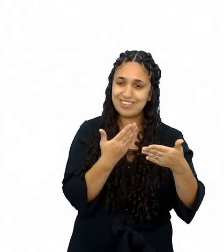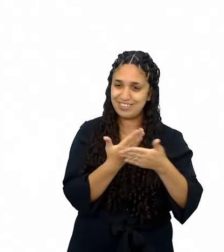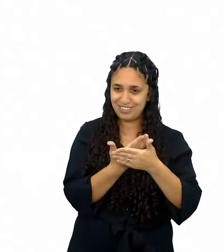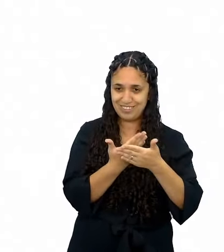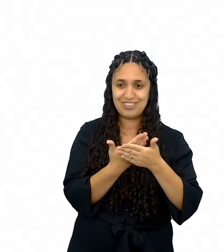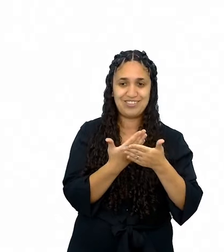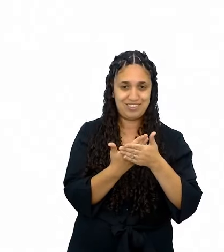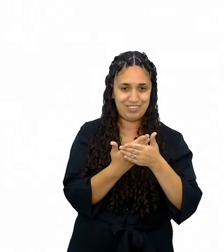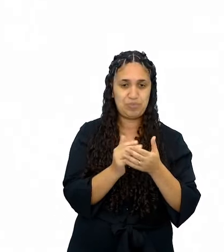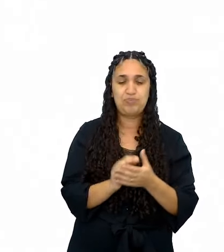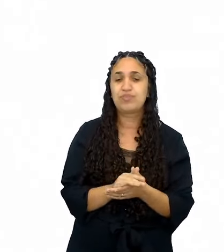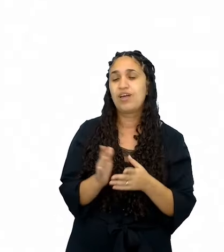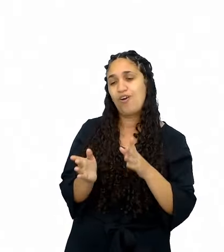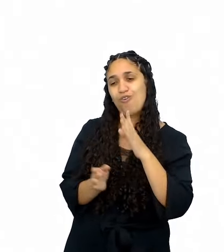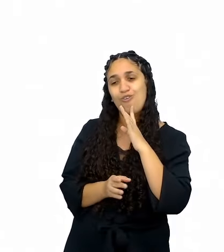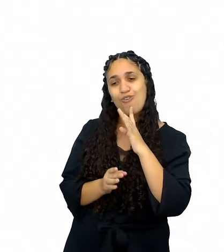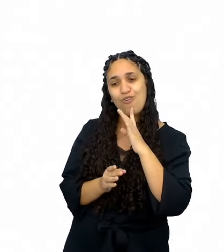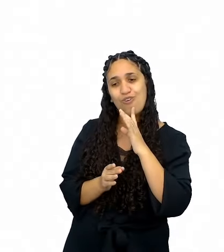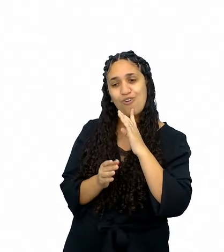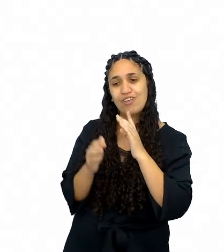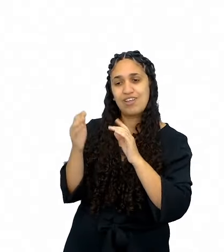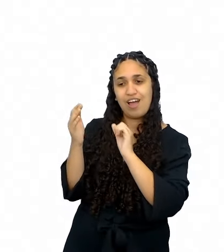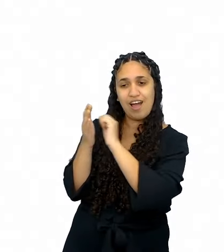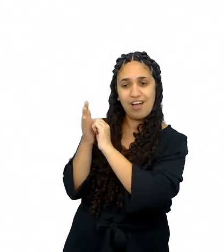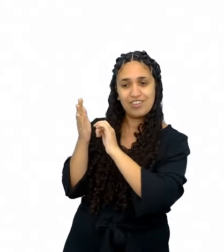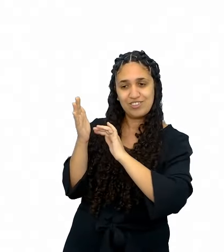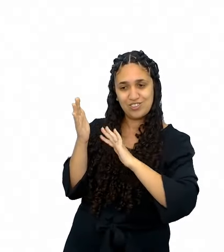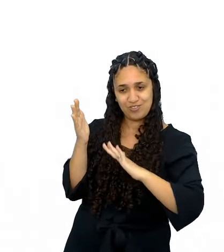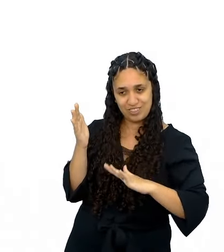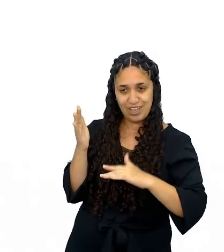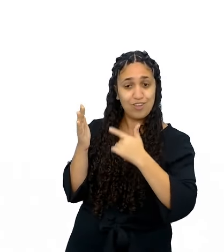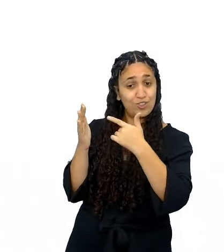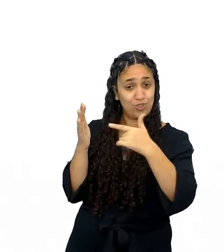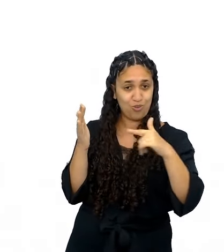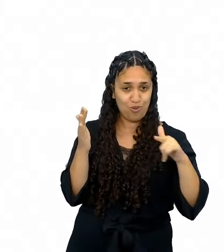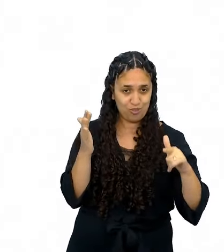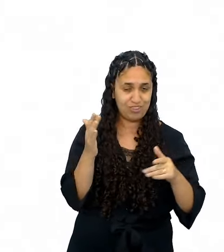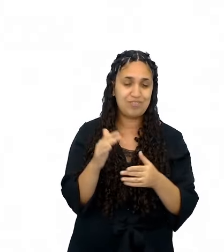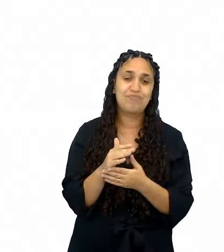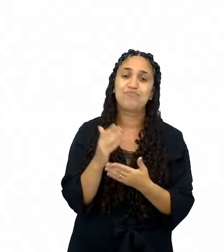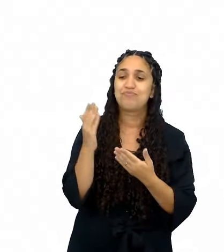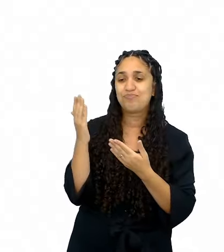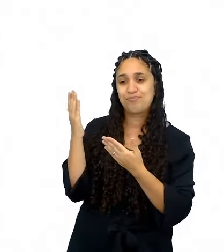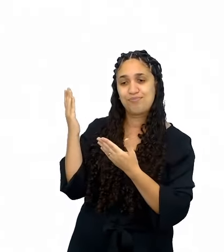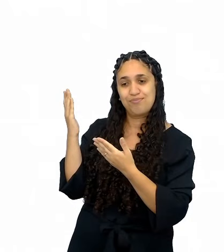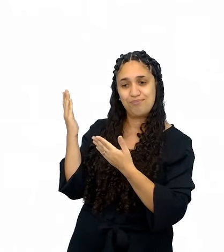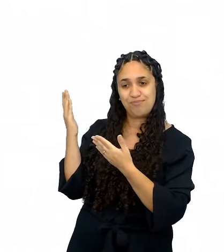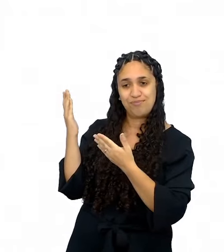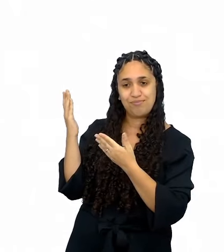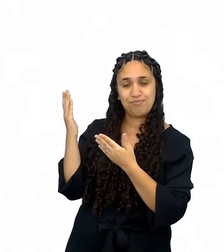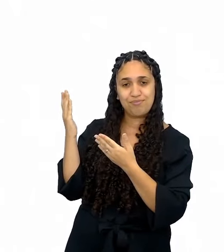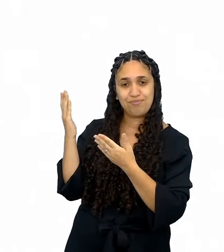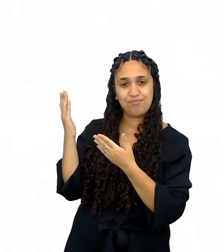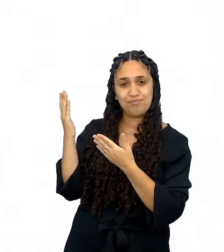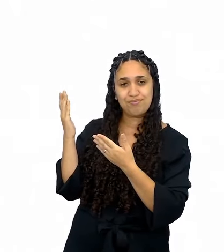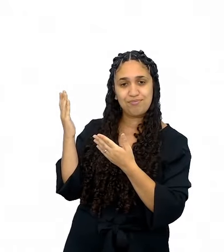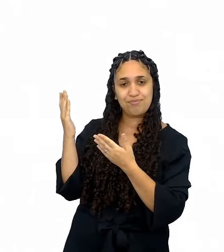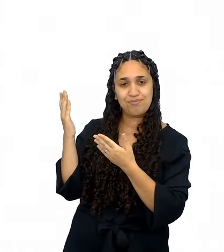aula, tá? Nós temos aqui a atividade 2.